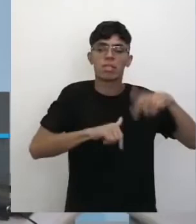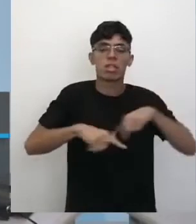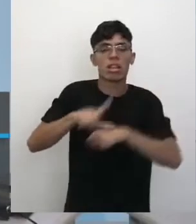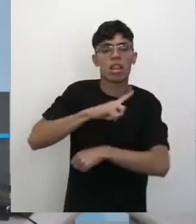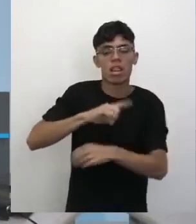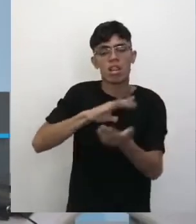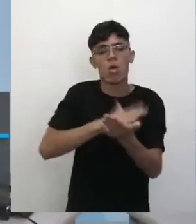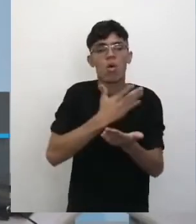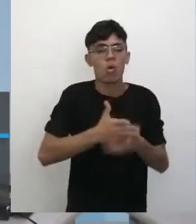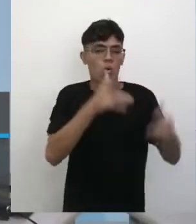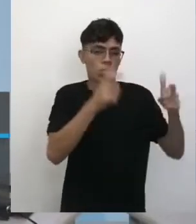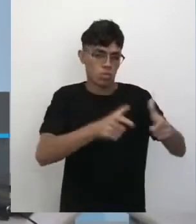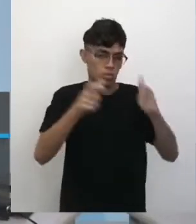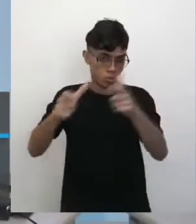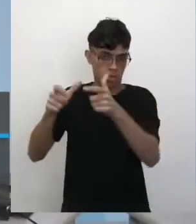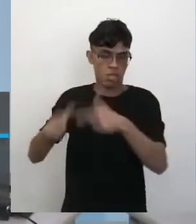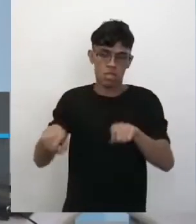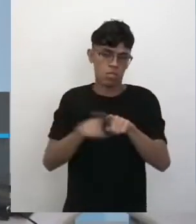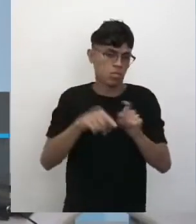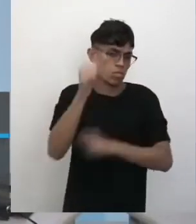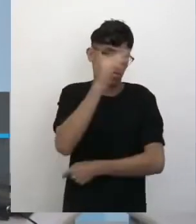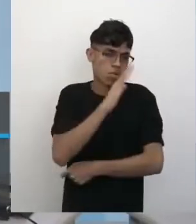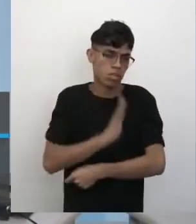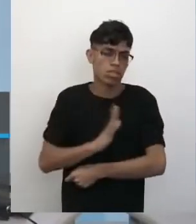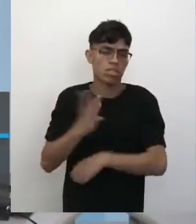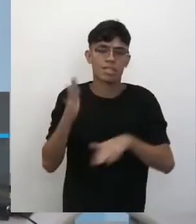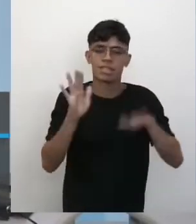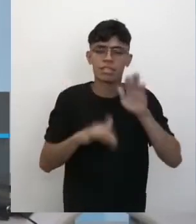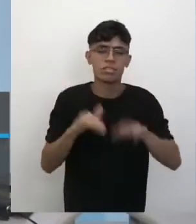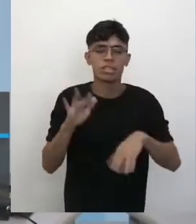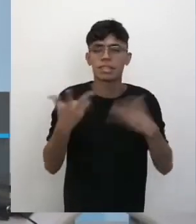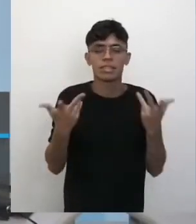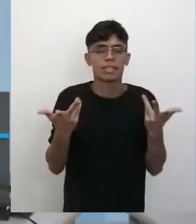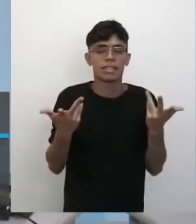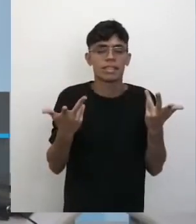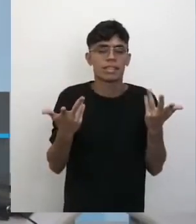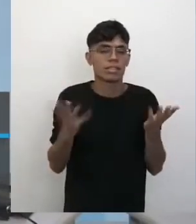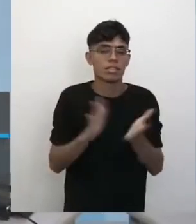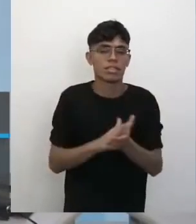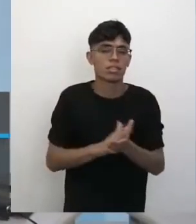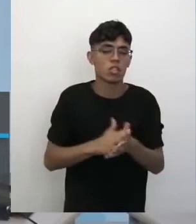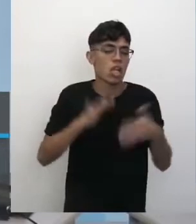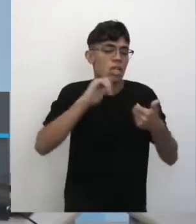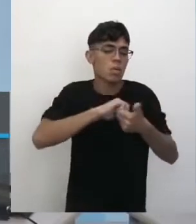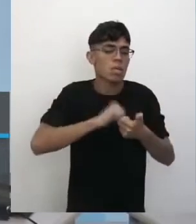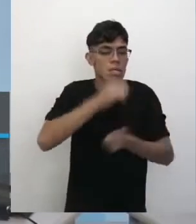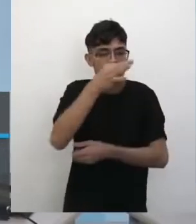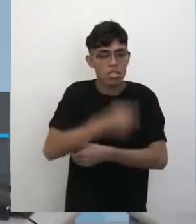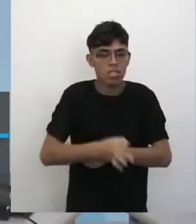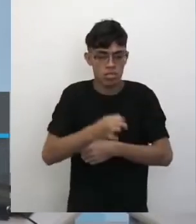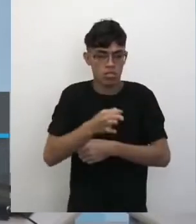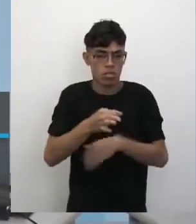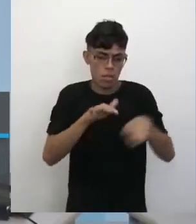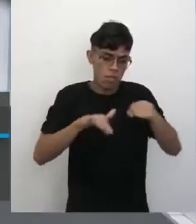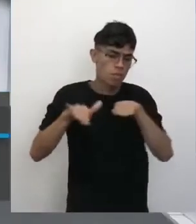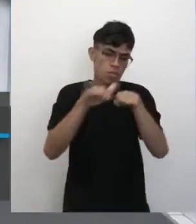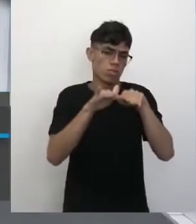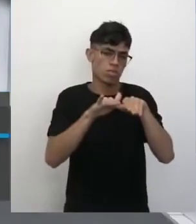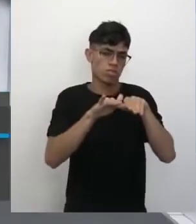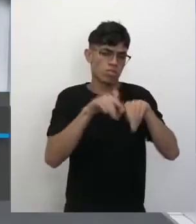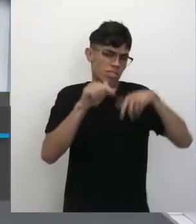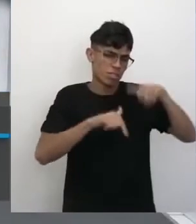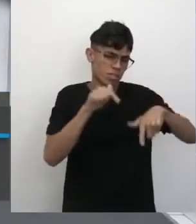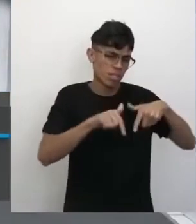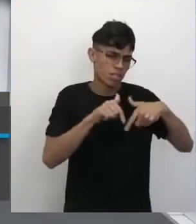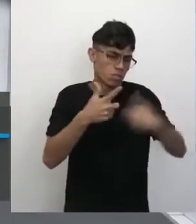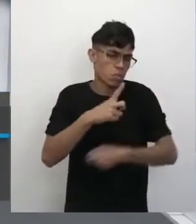alguns locais, até aqui mesmo no Brasil, nem sempre a gente vê essas condições adequadas de trabalho para toda a população.